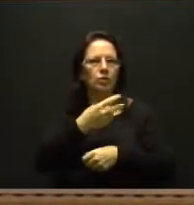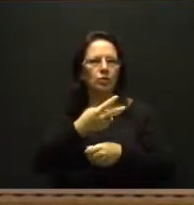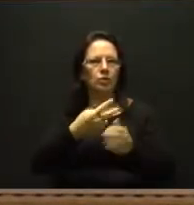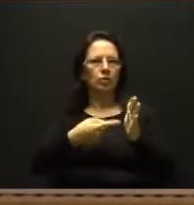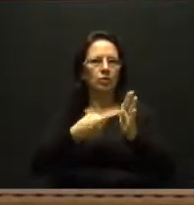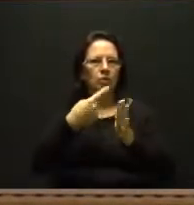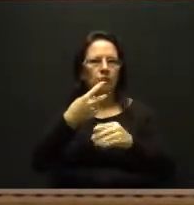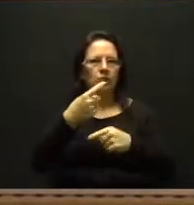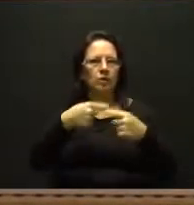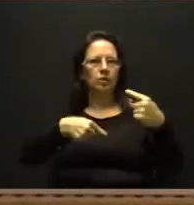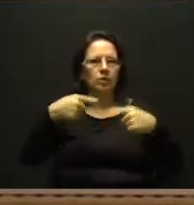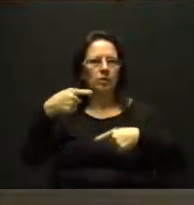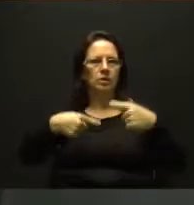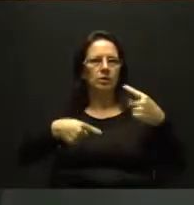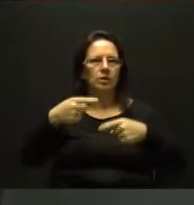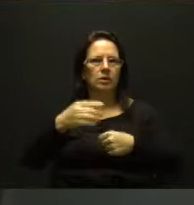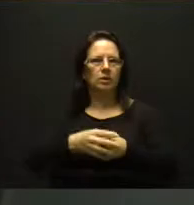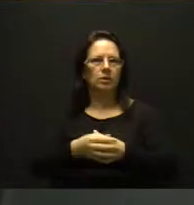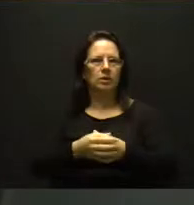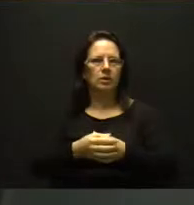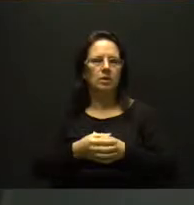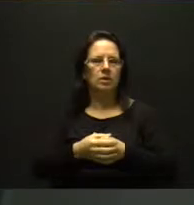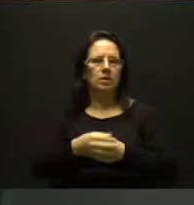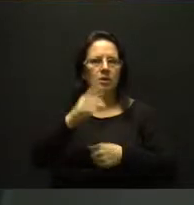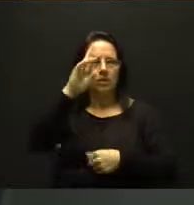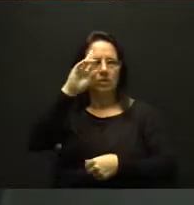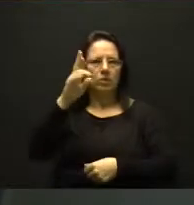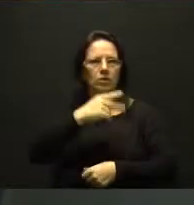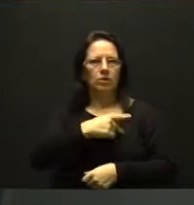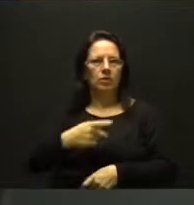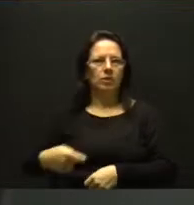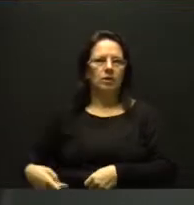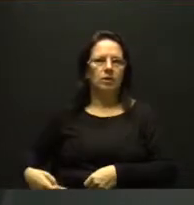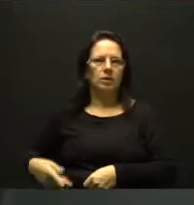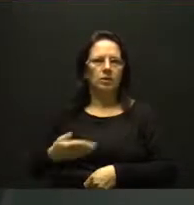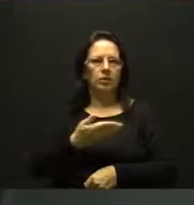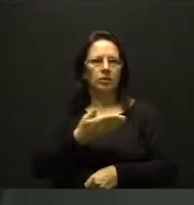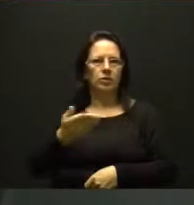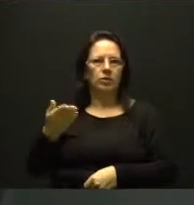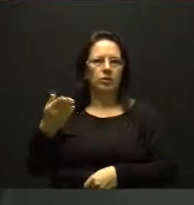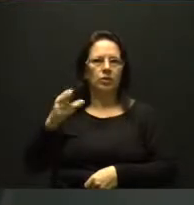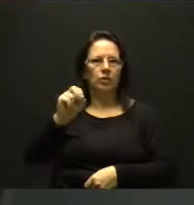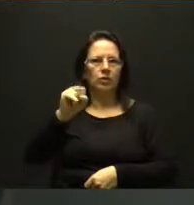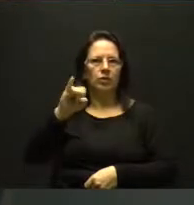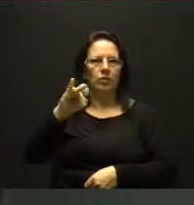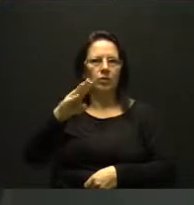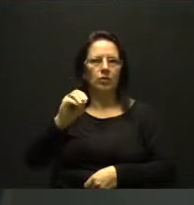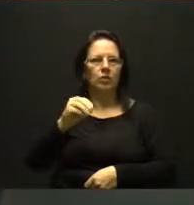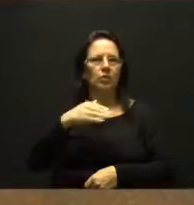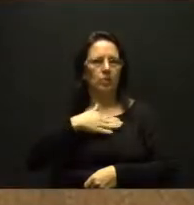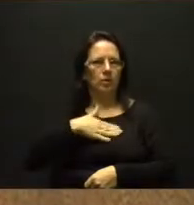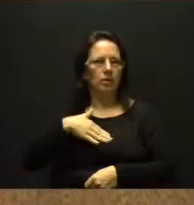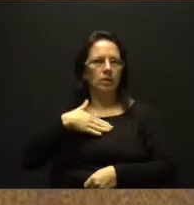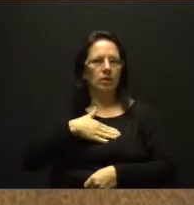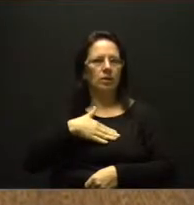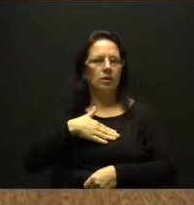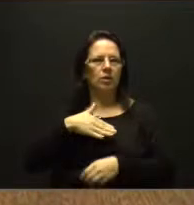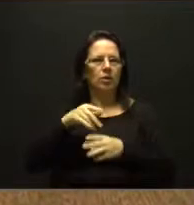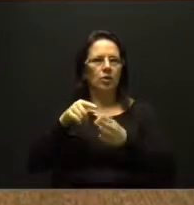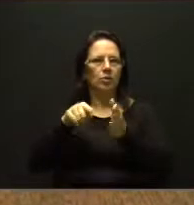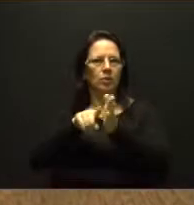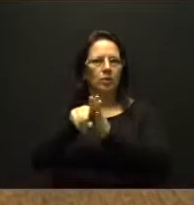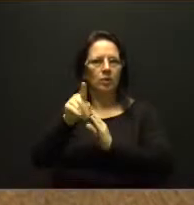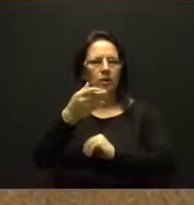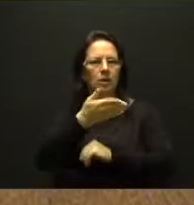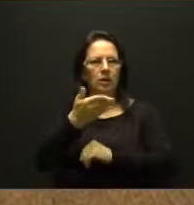em primeira discussão questão de ordem seu presidente vereador gostaria que vocês vêem se consultasse o